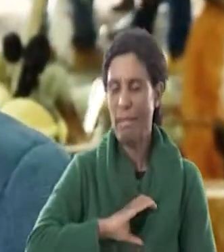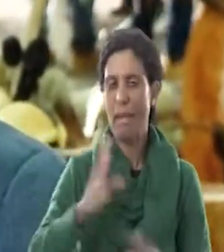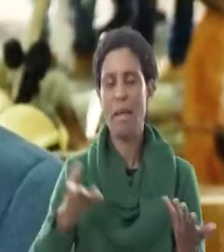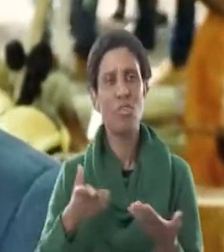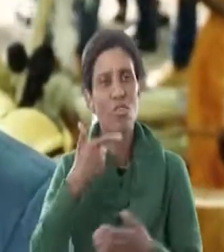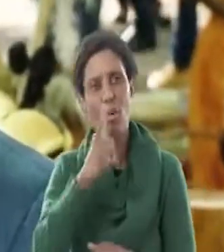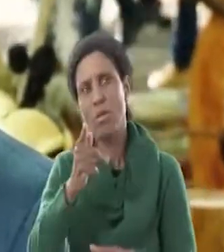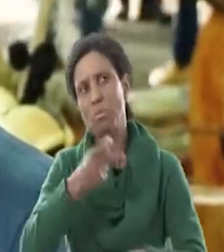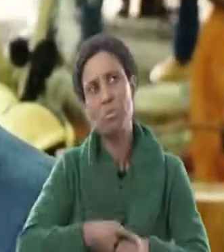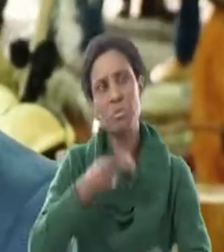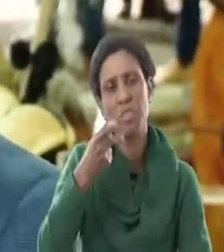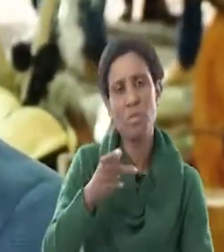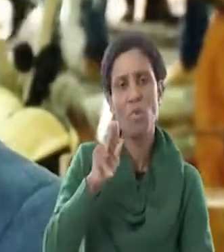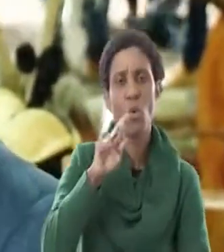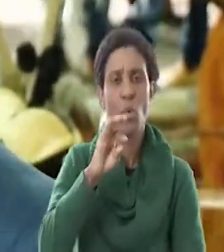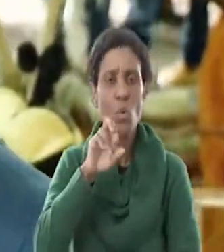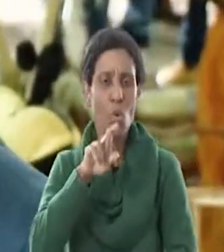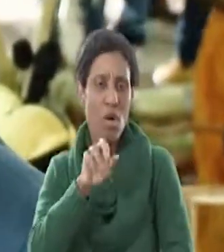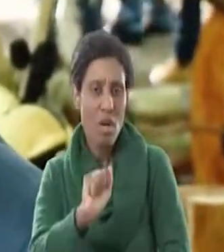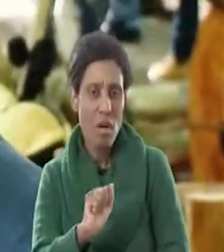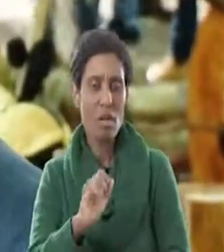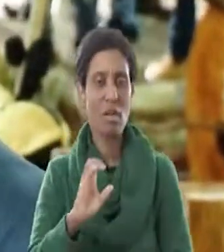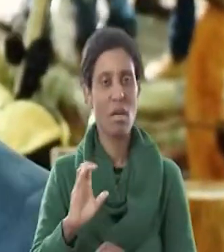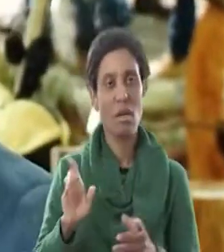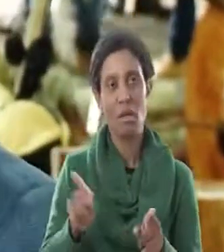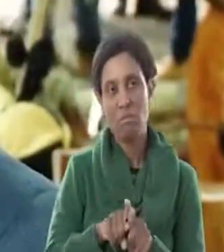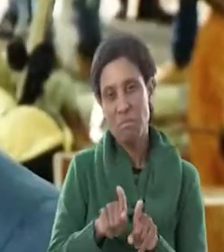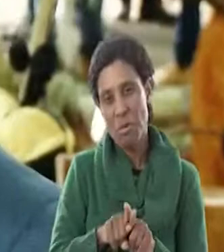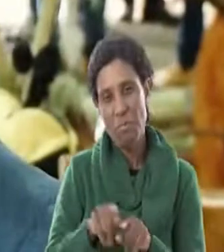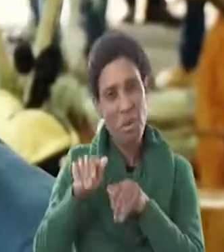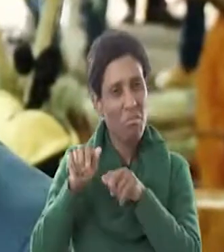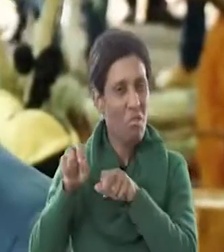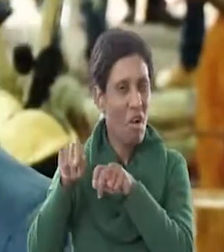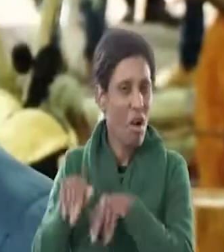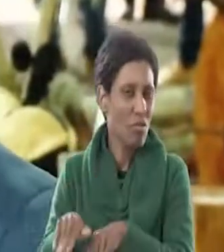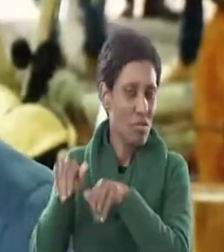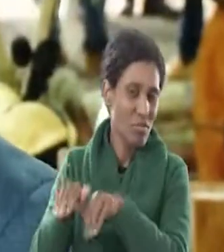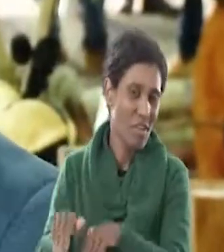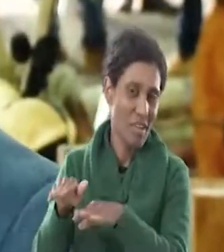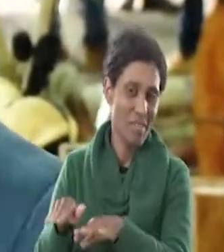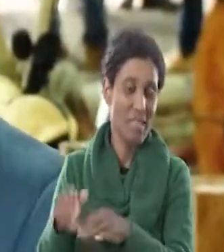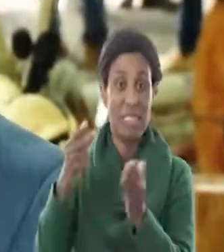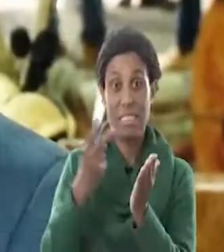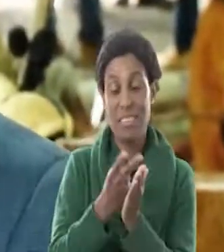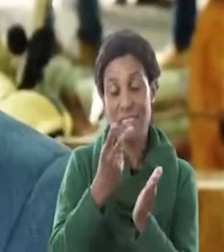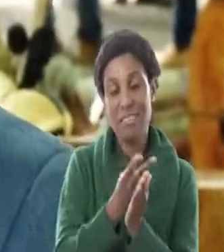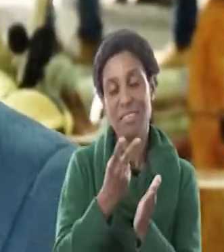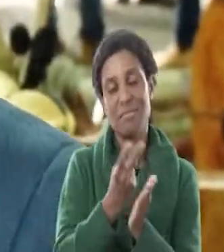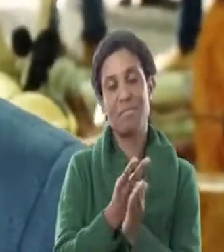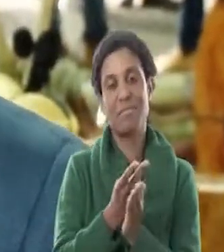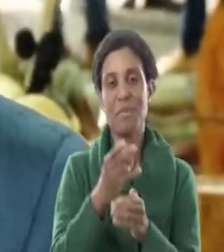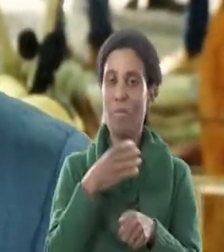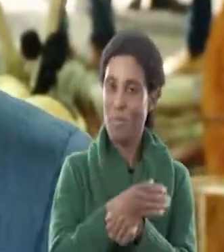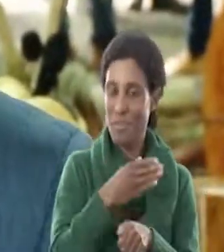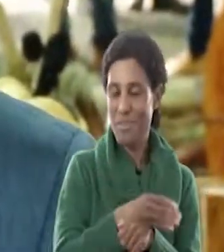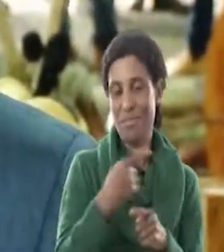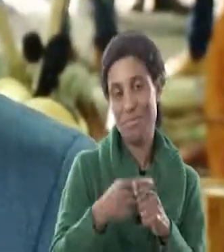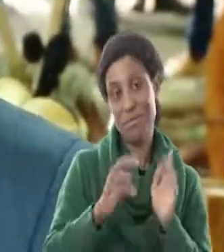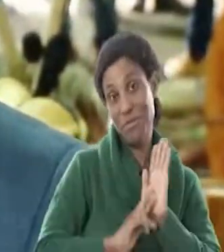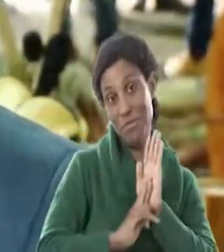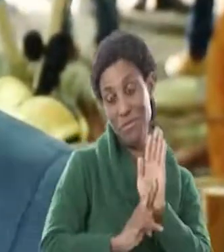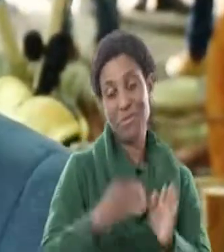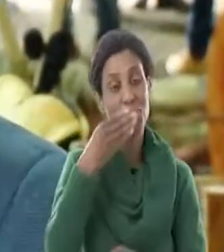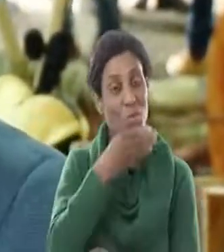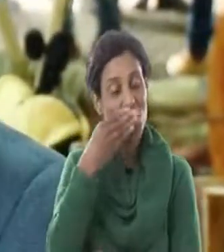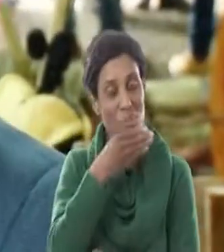ganhamos na Ucrânia, Turquia, Coreia do Sul, Austrália. Então, a gente sempre participa porque a gente representa o